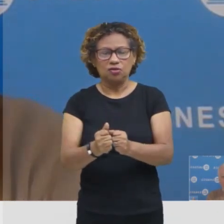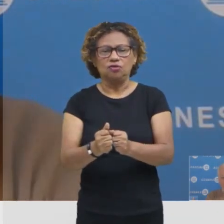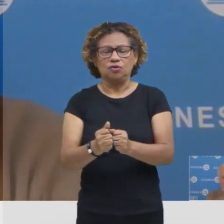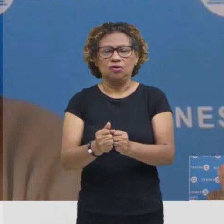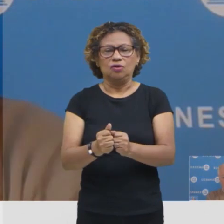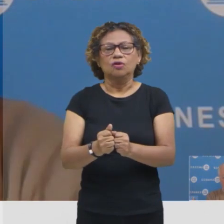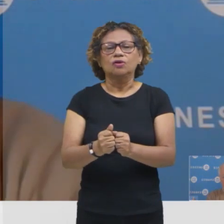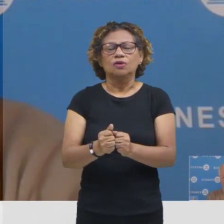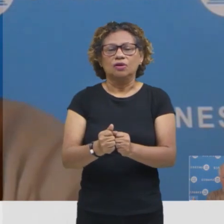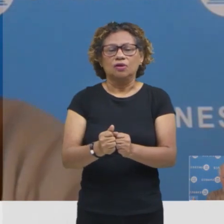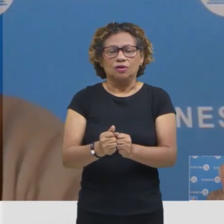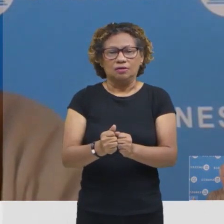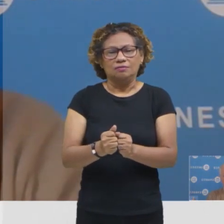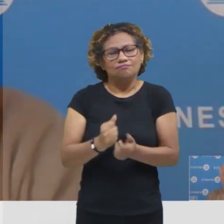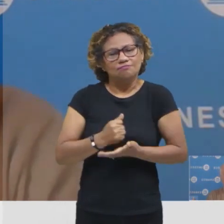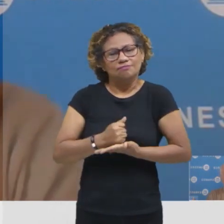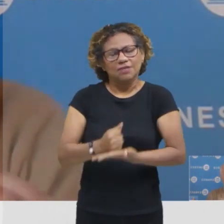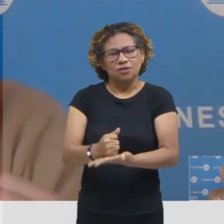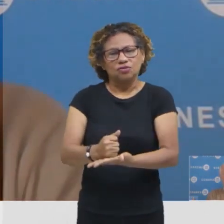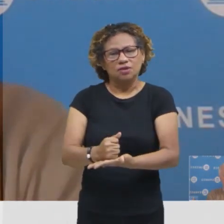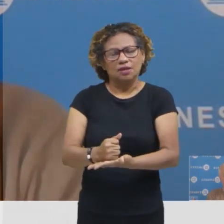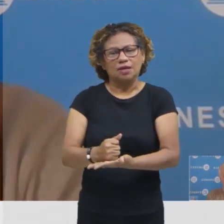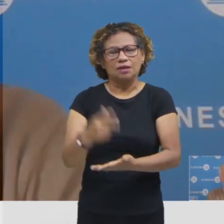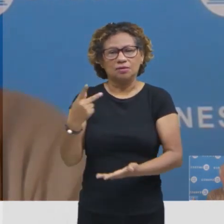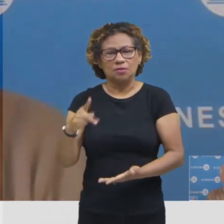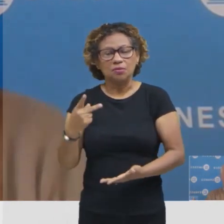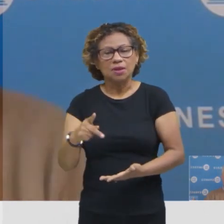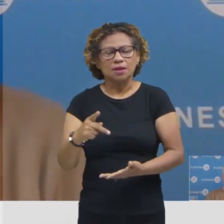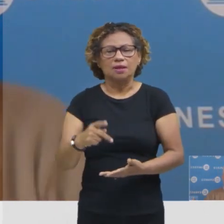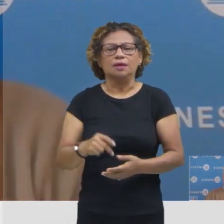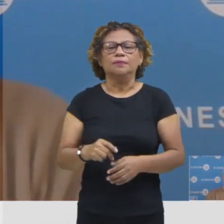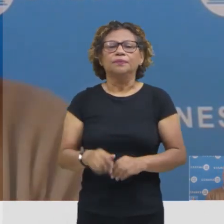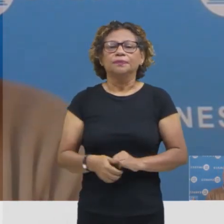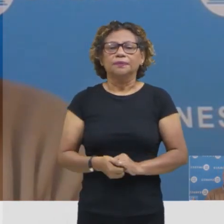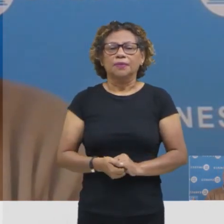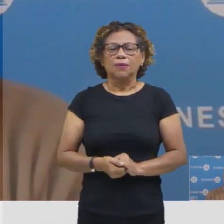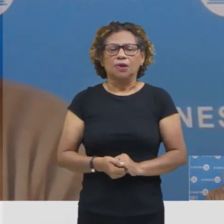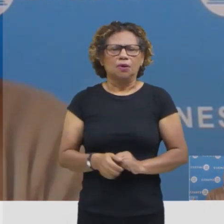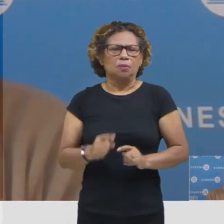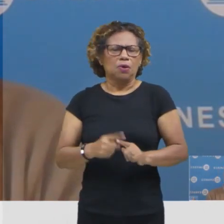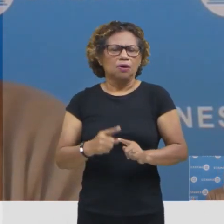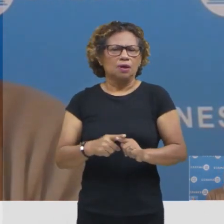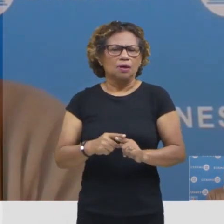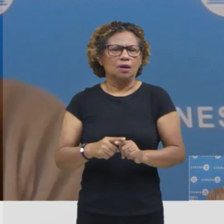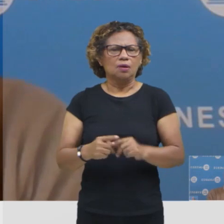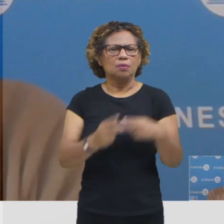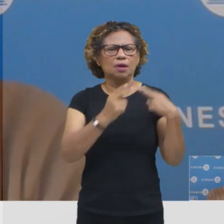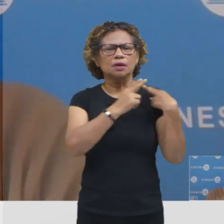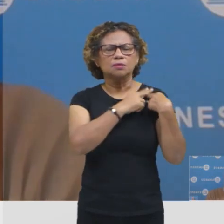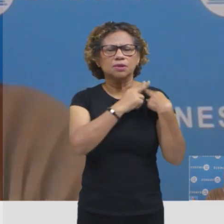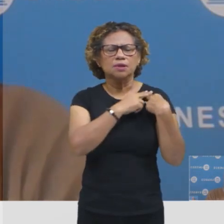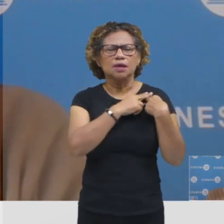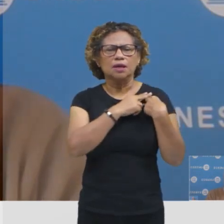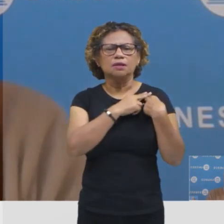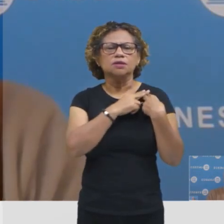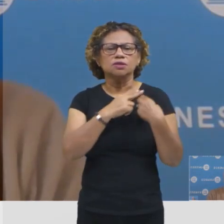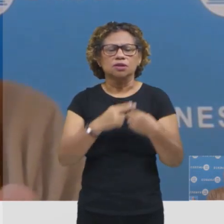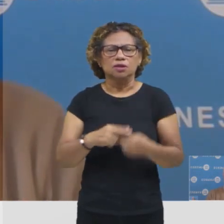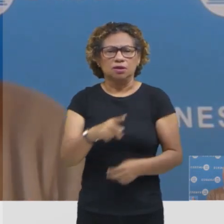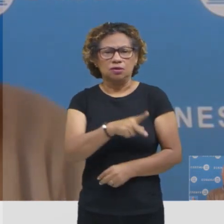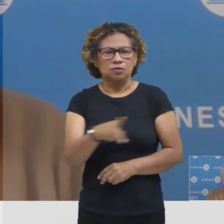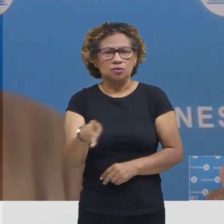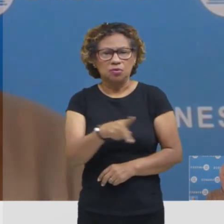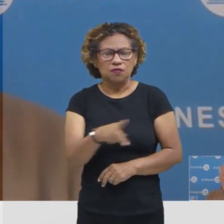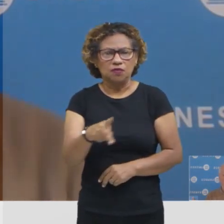é apoiar os professores. Se eu disse há pouco que uma das responsabilidades principais dos professores